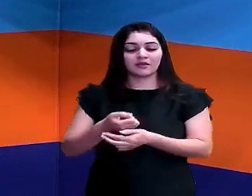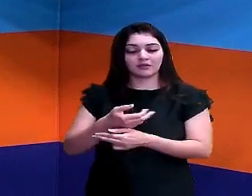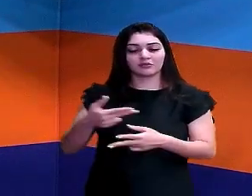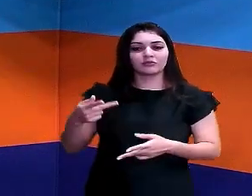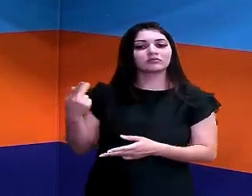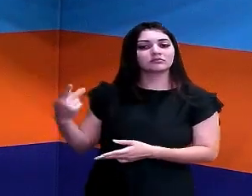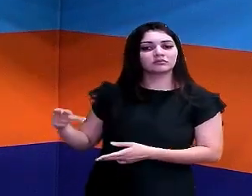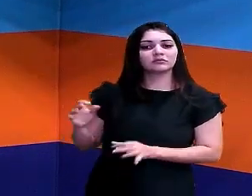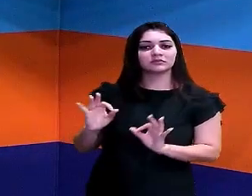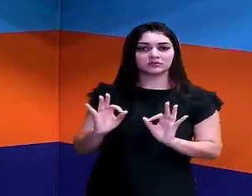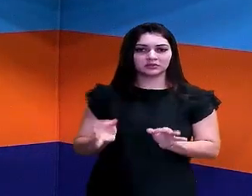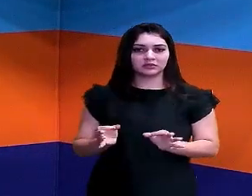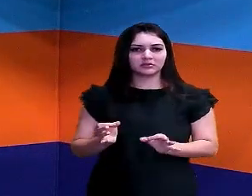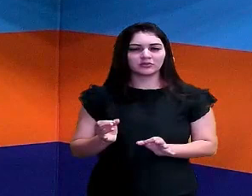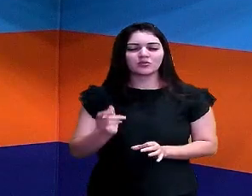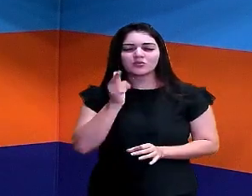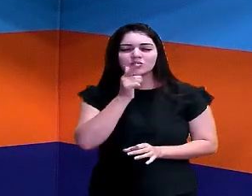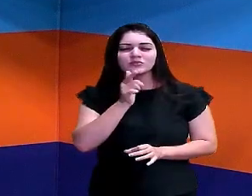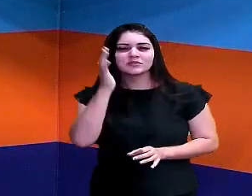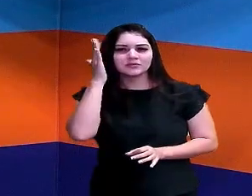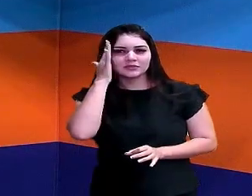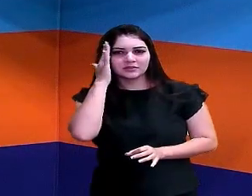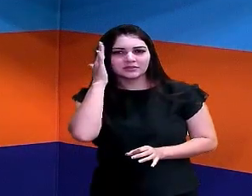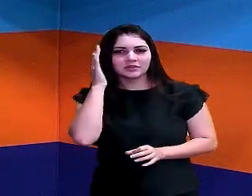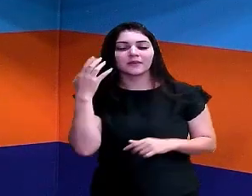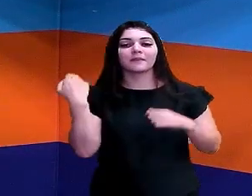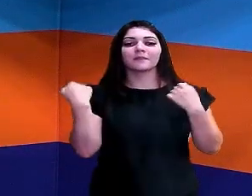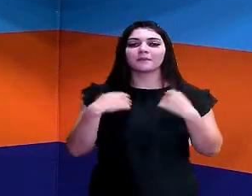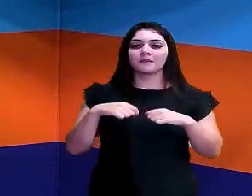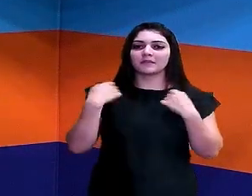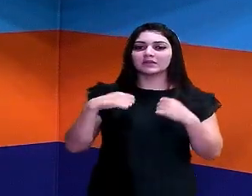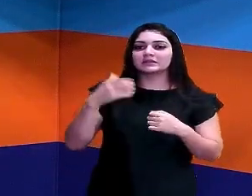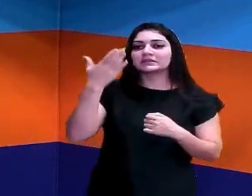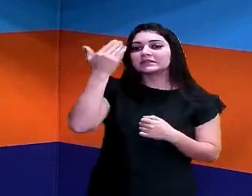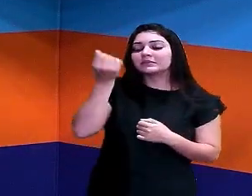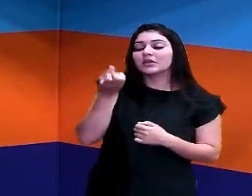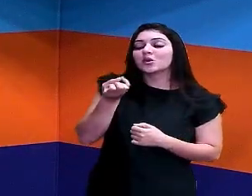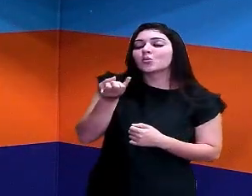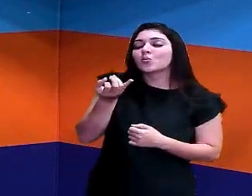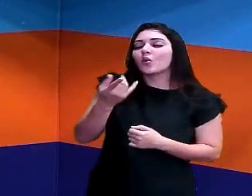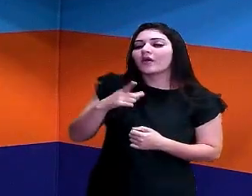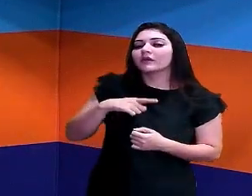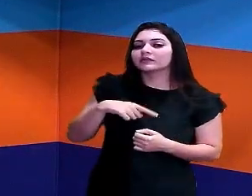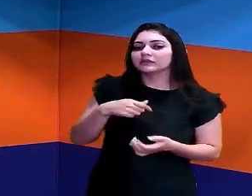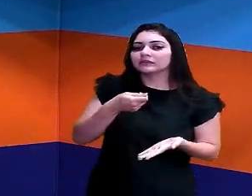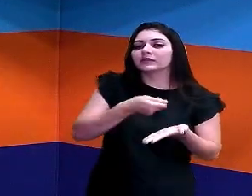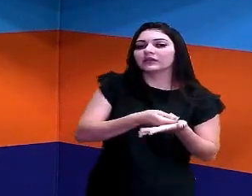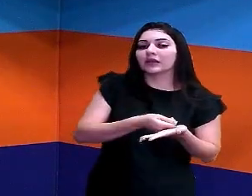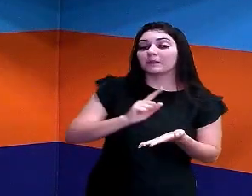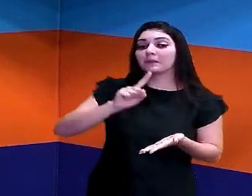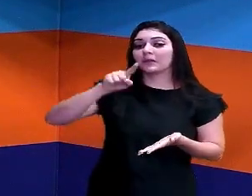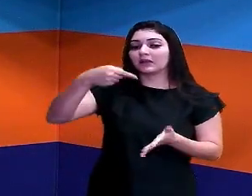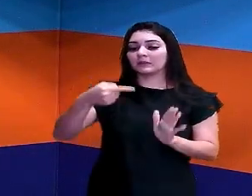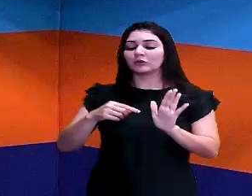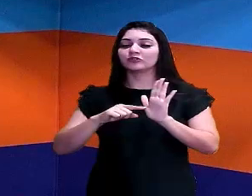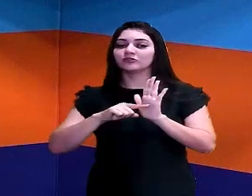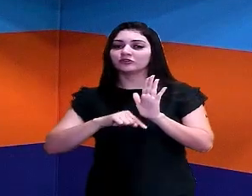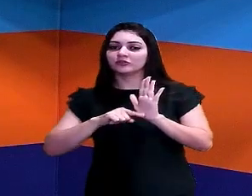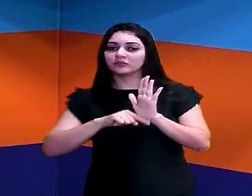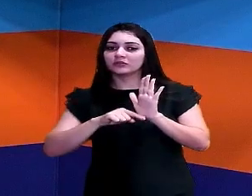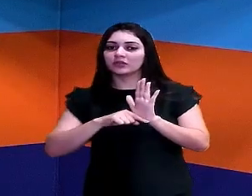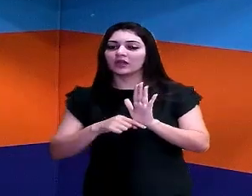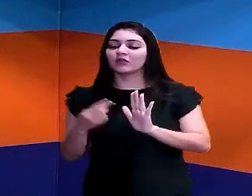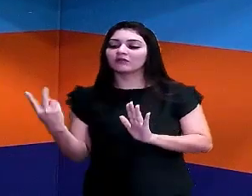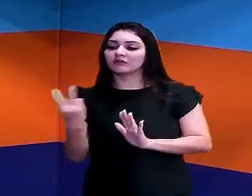tá certo? Deu para entender, né? Preciso saber quanto eu tenho da dívida para depois subtrair do valor que eu tenho para